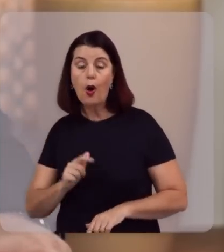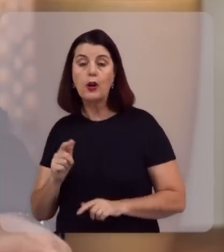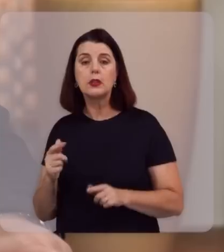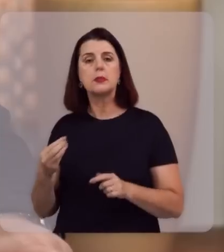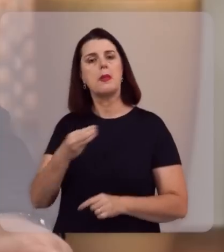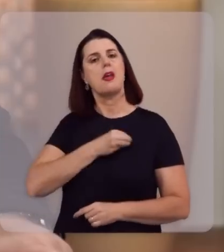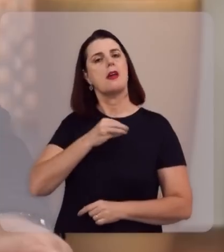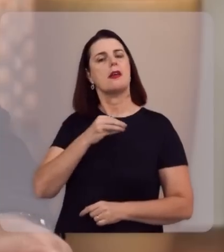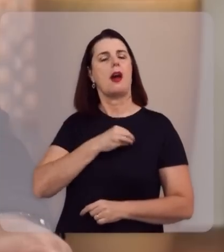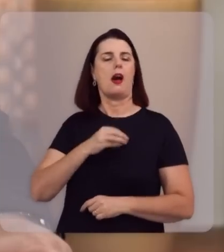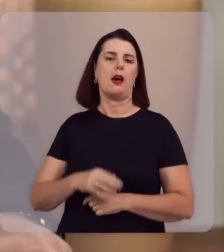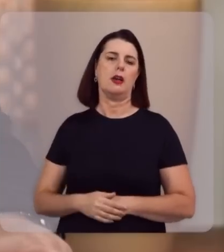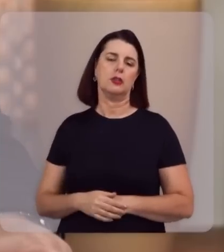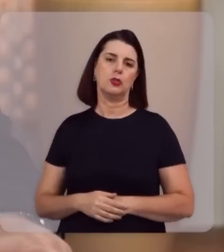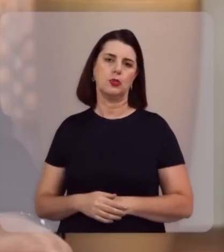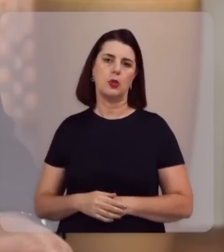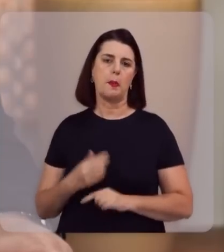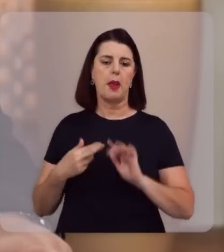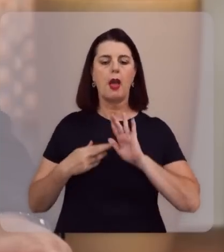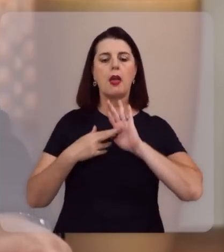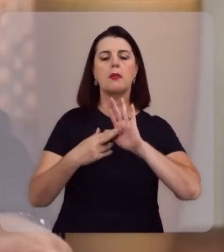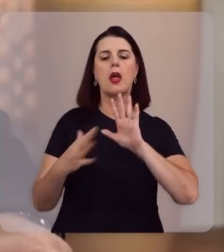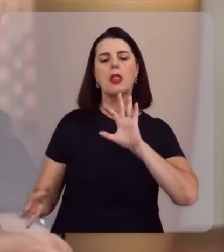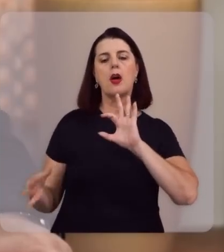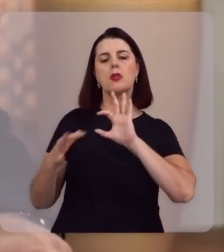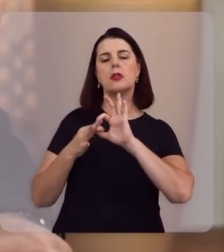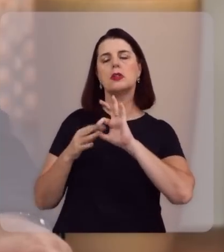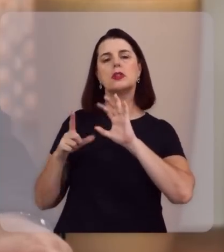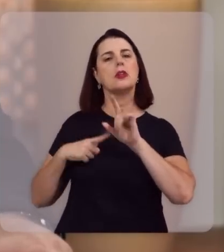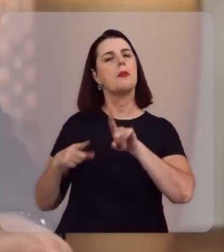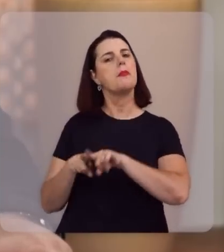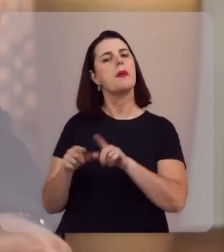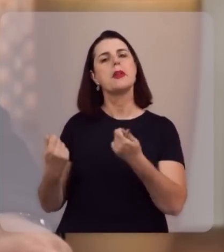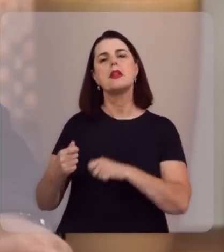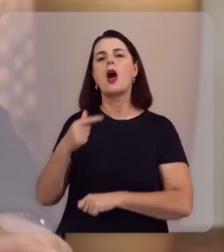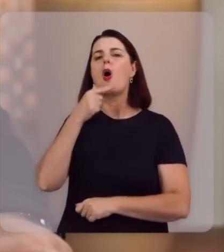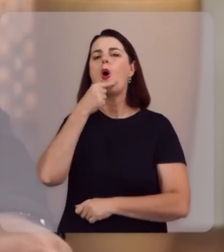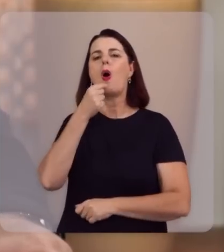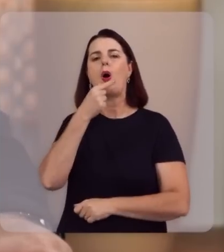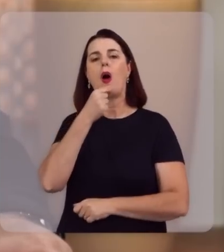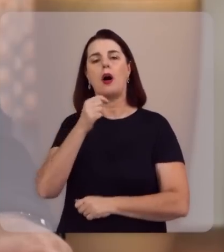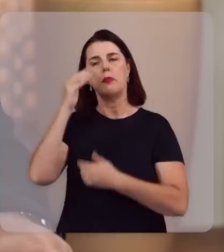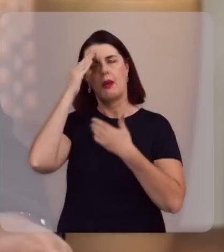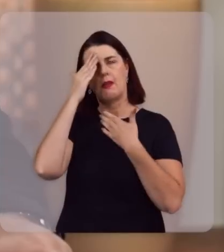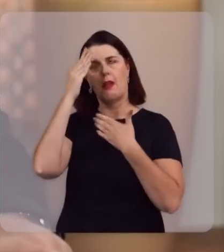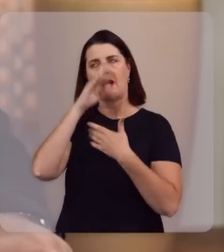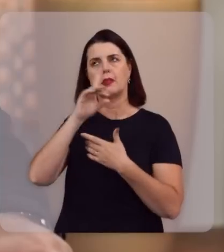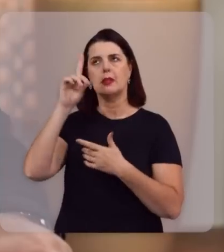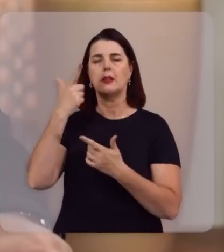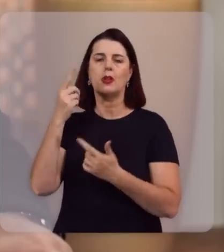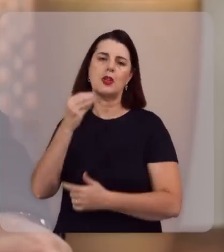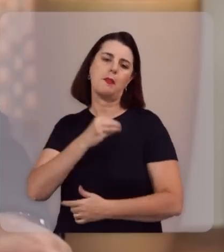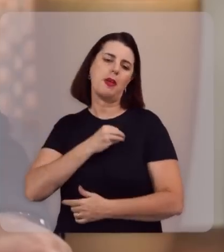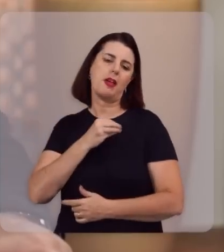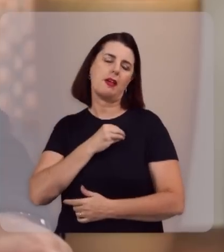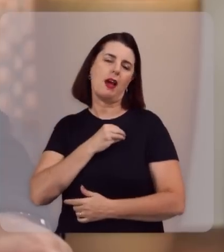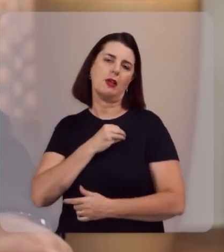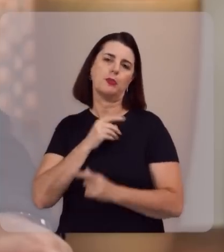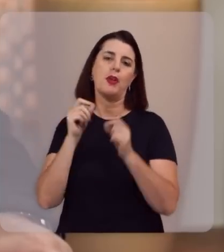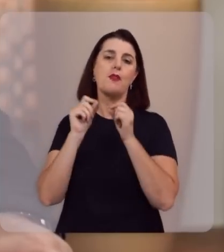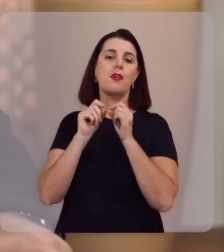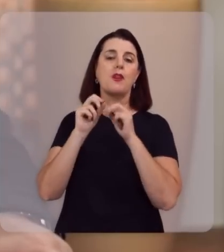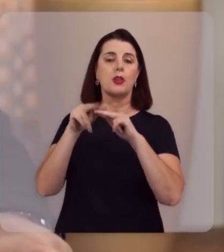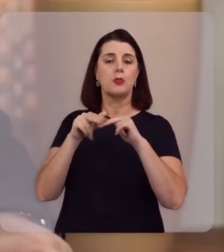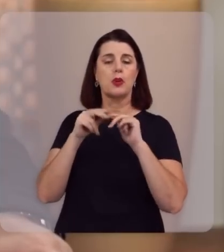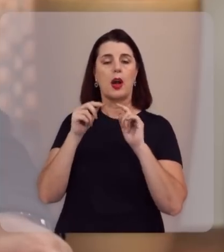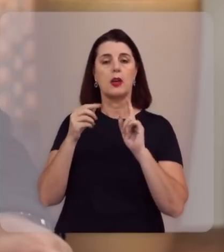quem pecamos. E para nos representar nessa aliança, tinha que ser um homem. Graças a Deus, ele não tinha pecado porque foi